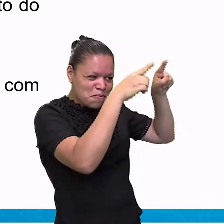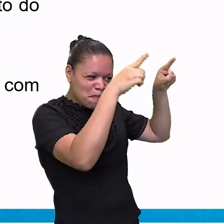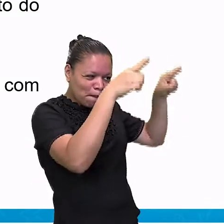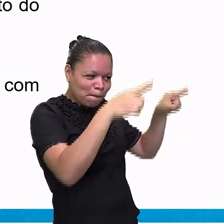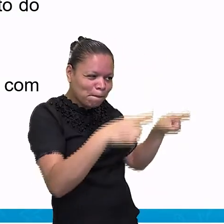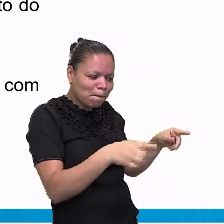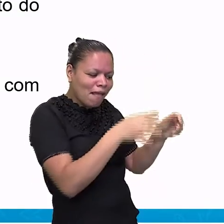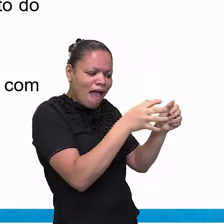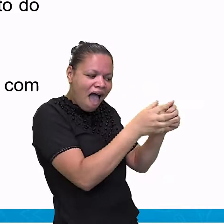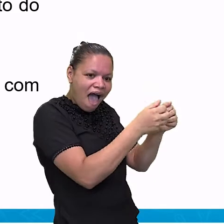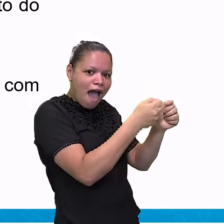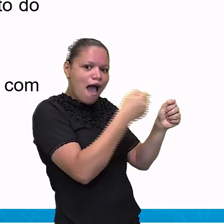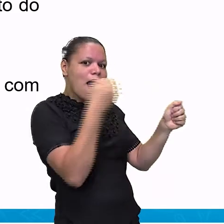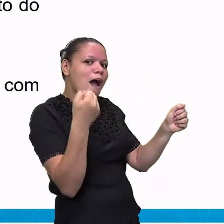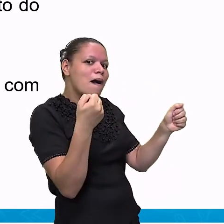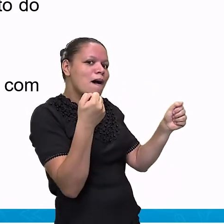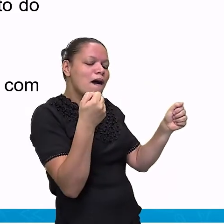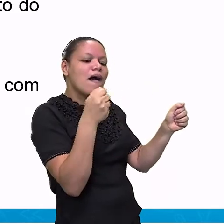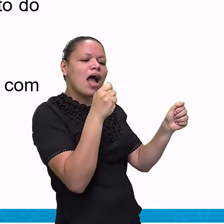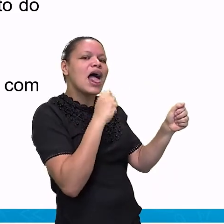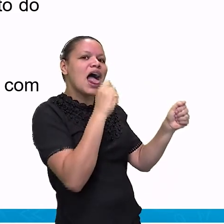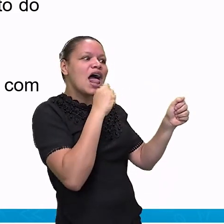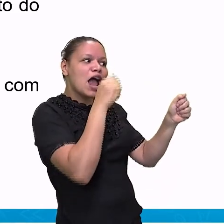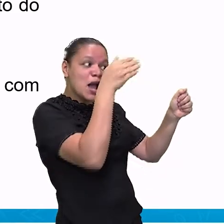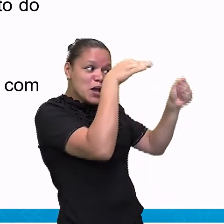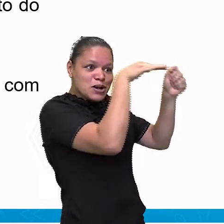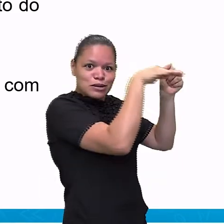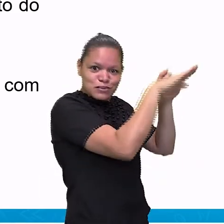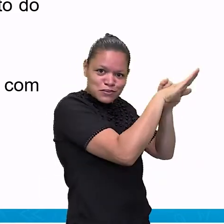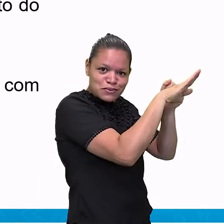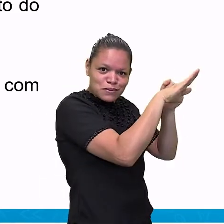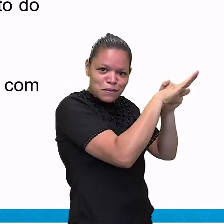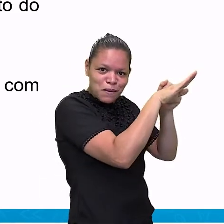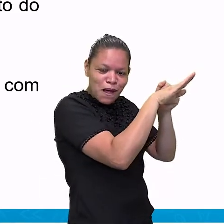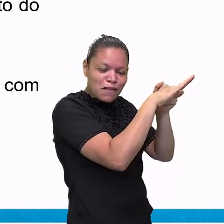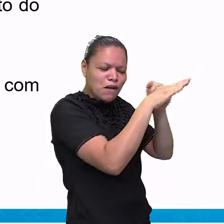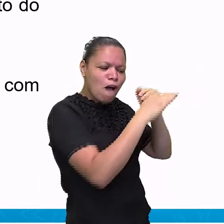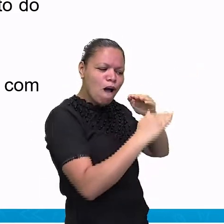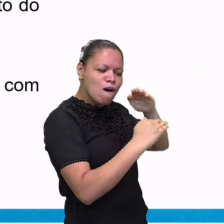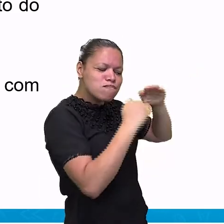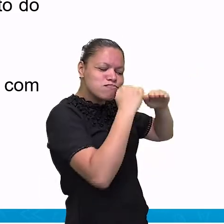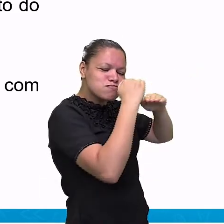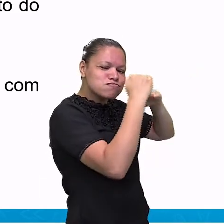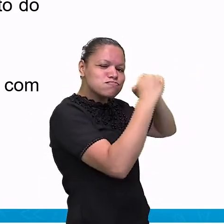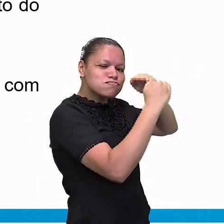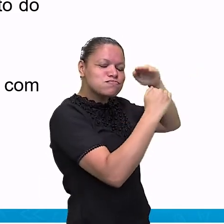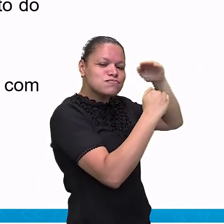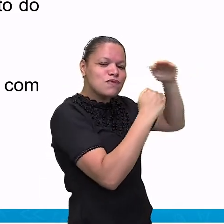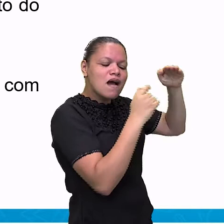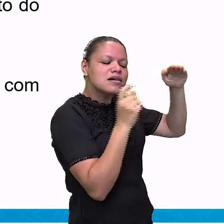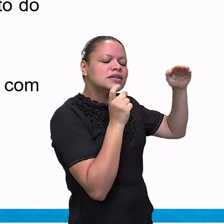sorvete novamente no congelador. O processo do congelador de